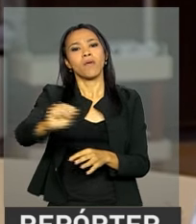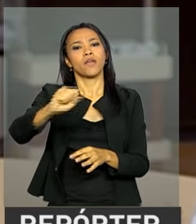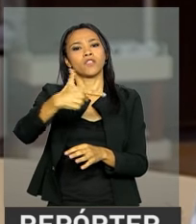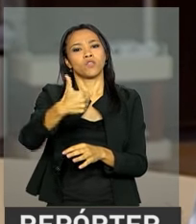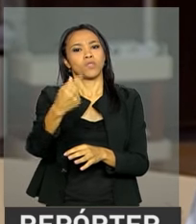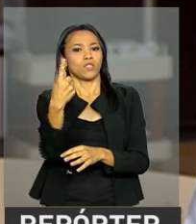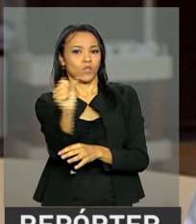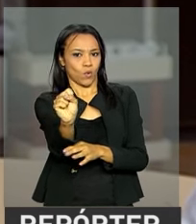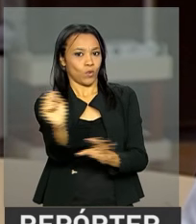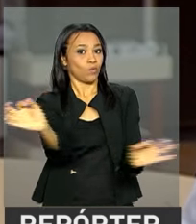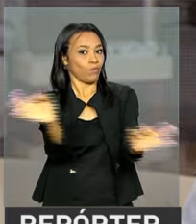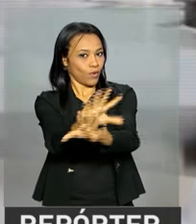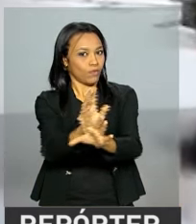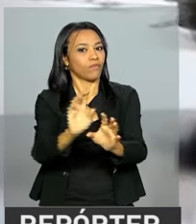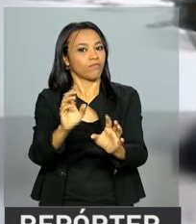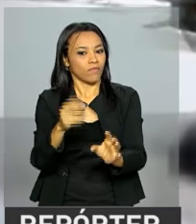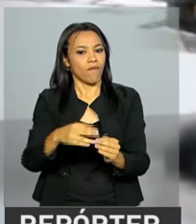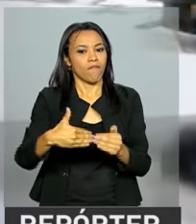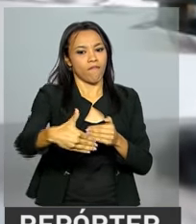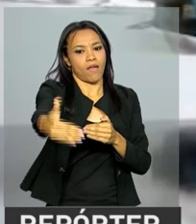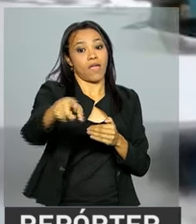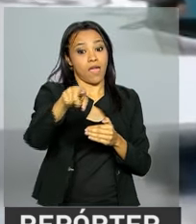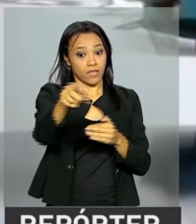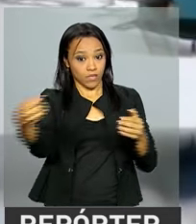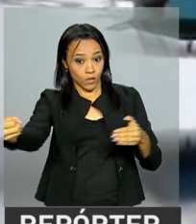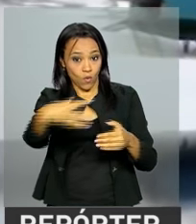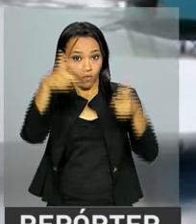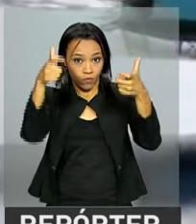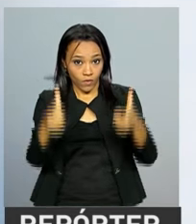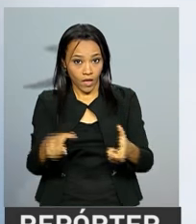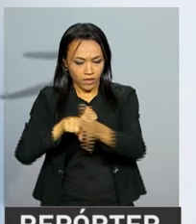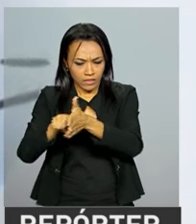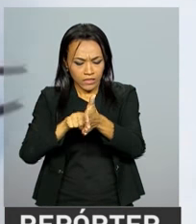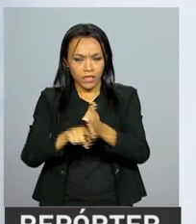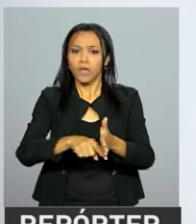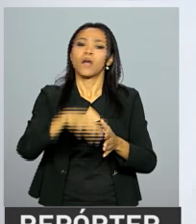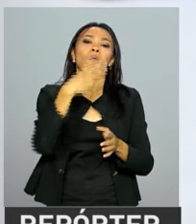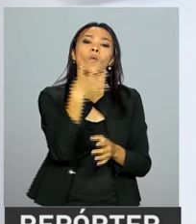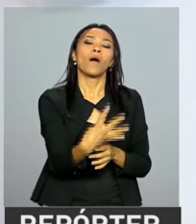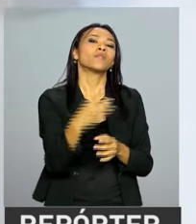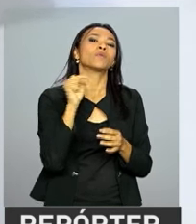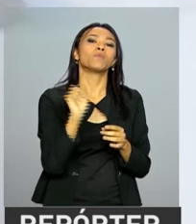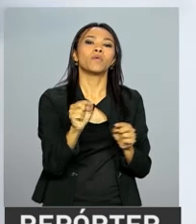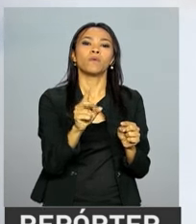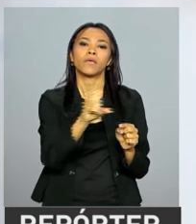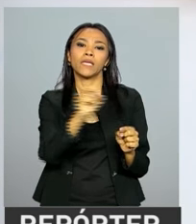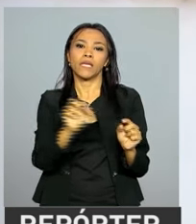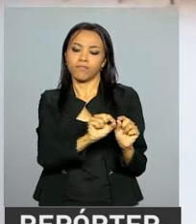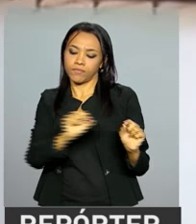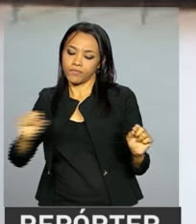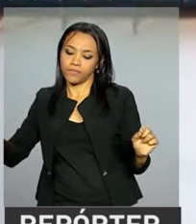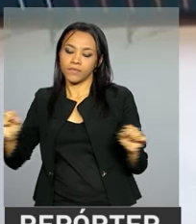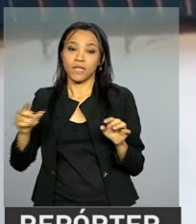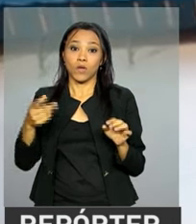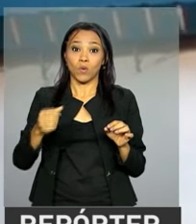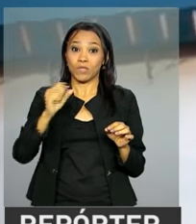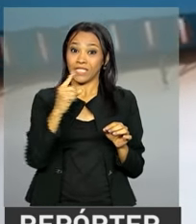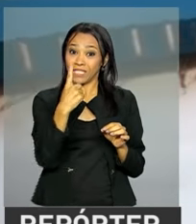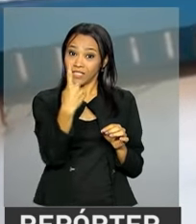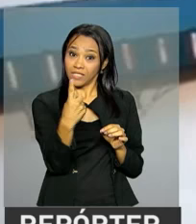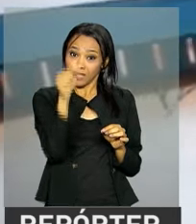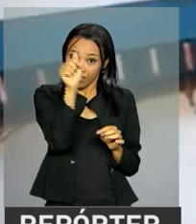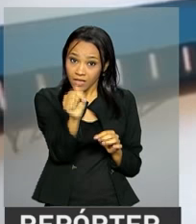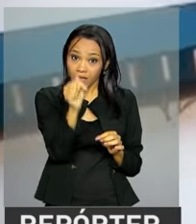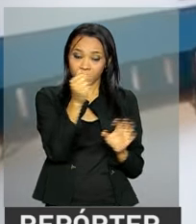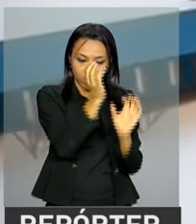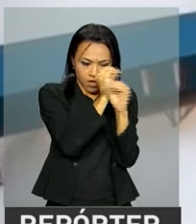a nova estação vai ter uma área construída de 4.500 metros quadrados com 17 laboratórios